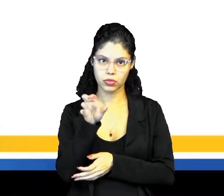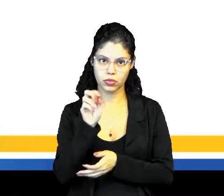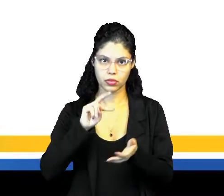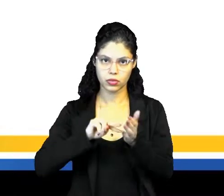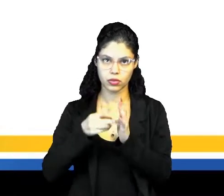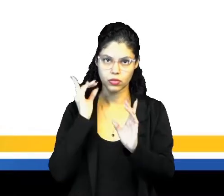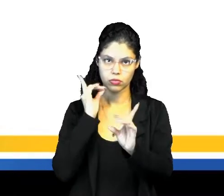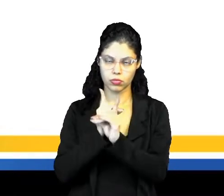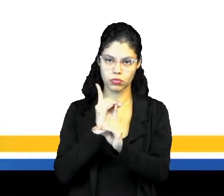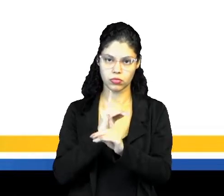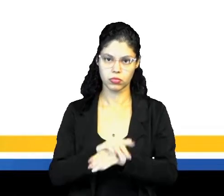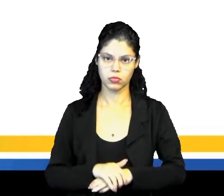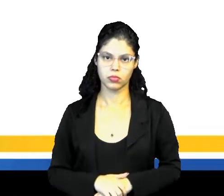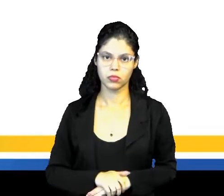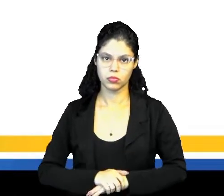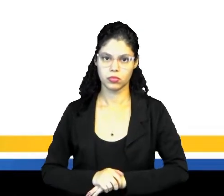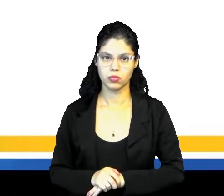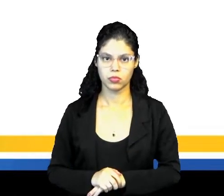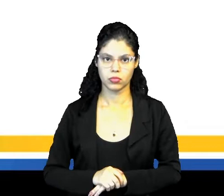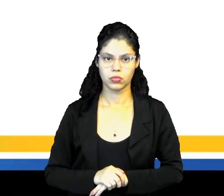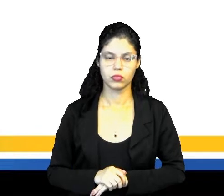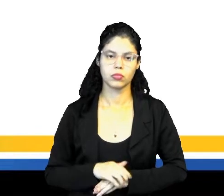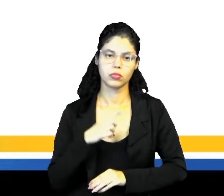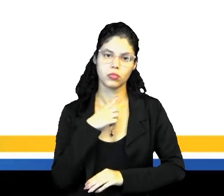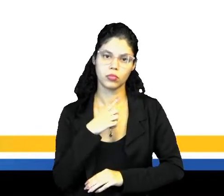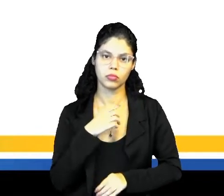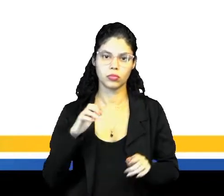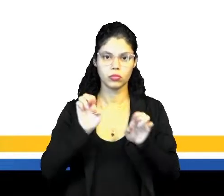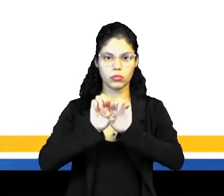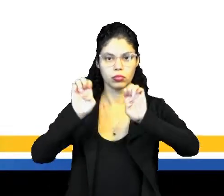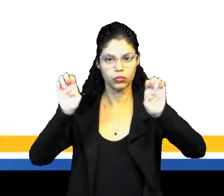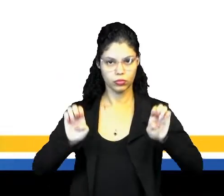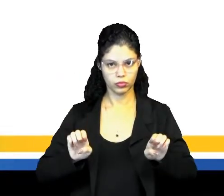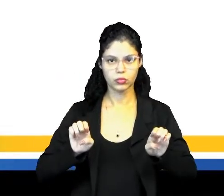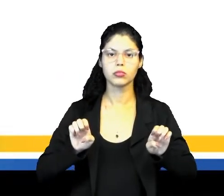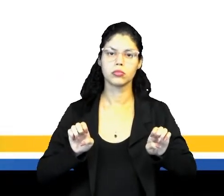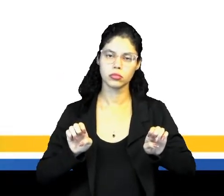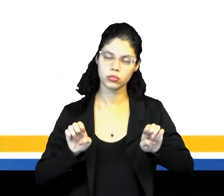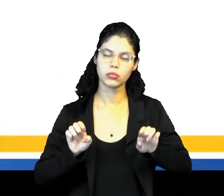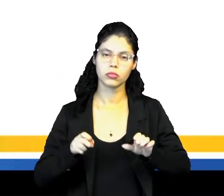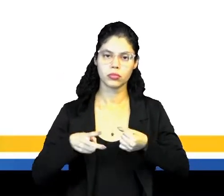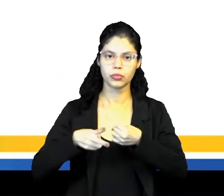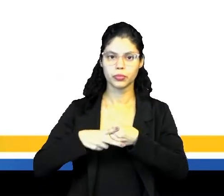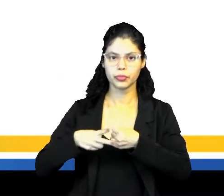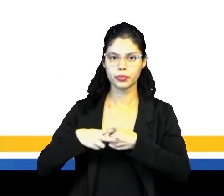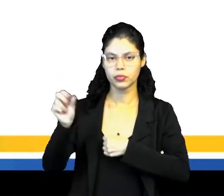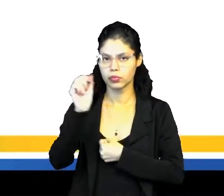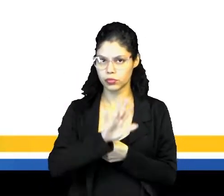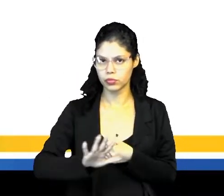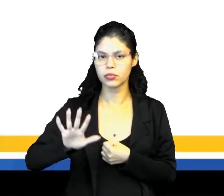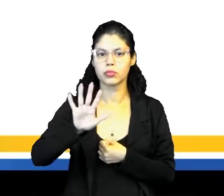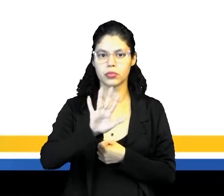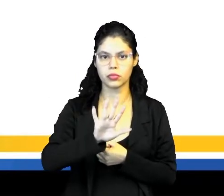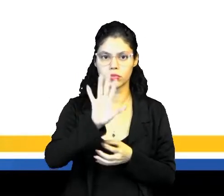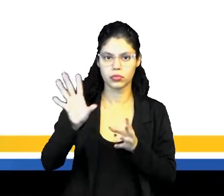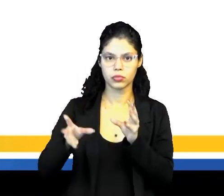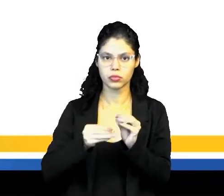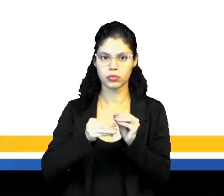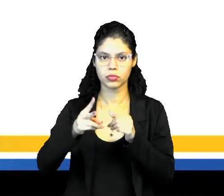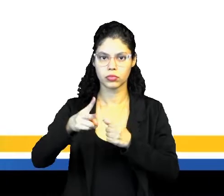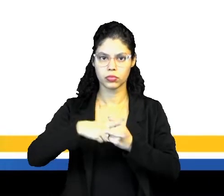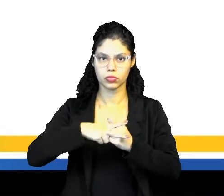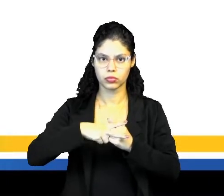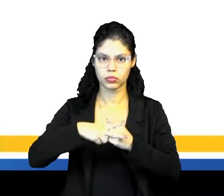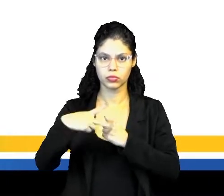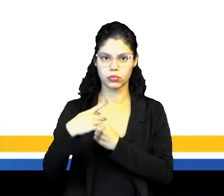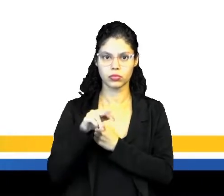significa descobrir, ok? Nós temos ali a estrutura desse phrasal verb, né? Que geralmente é composto de um verbo,